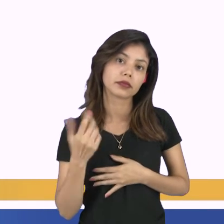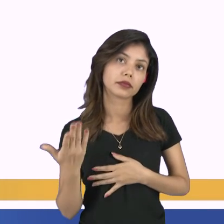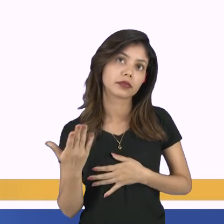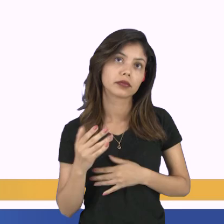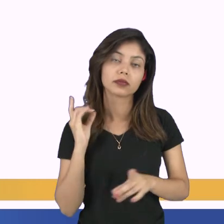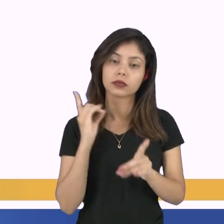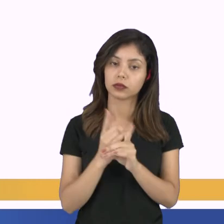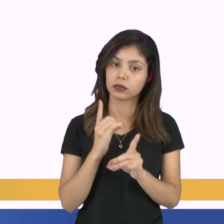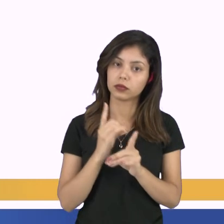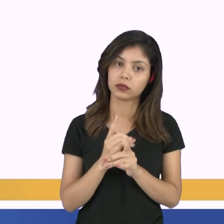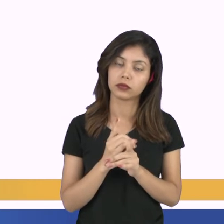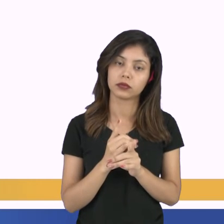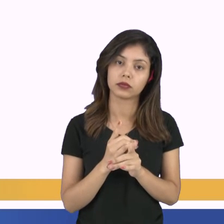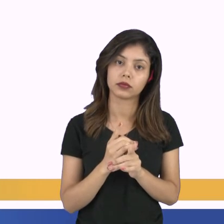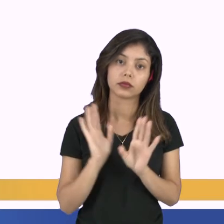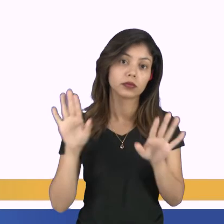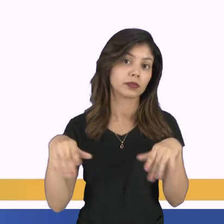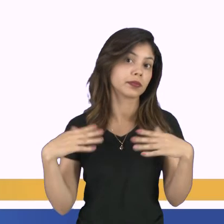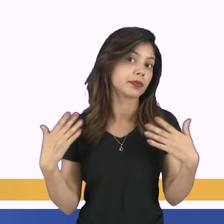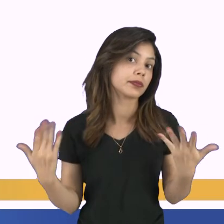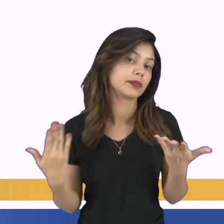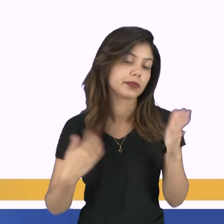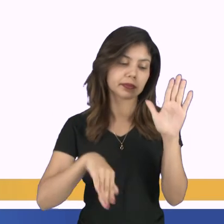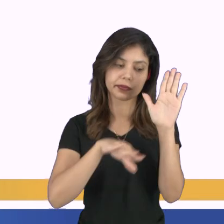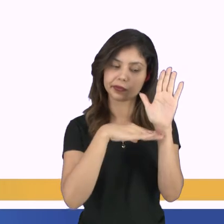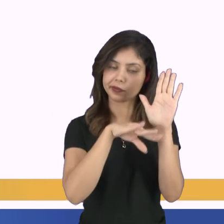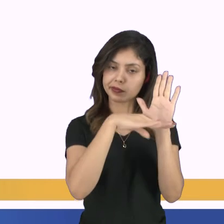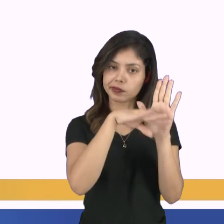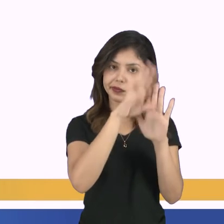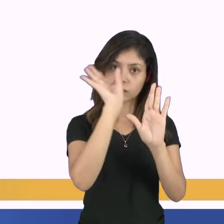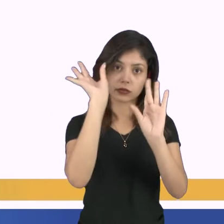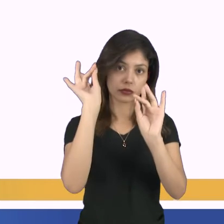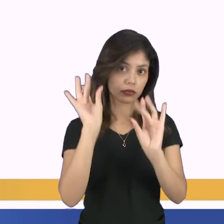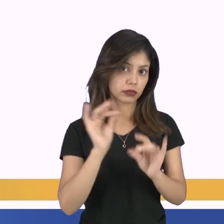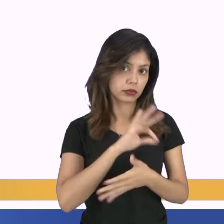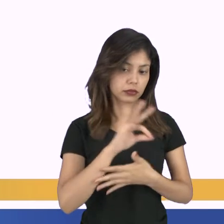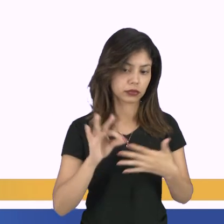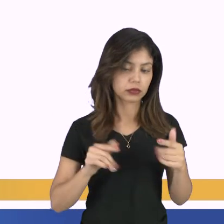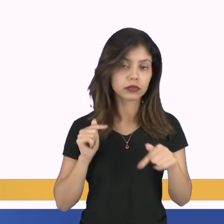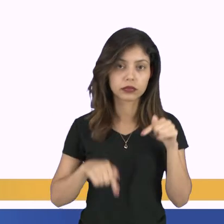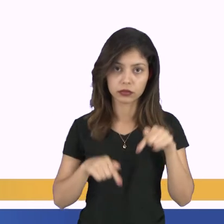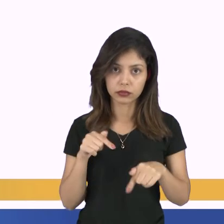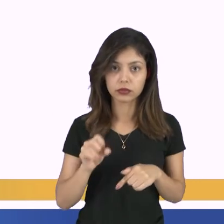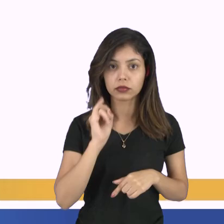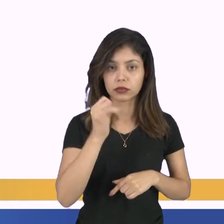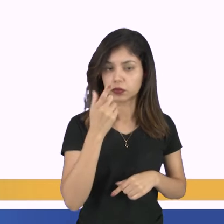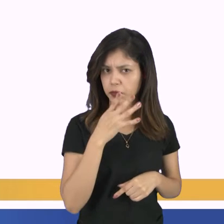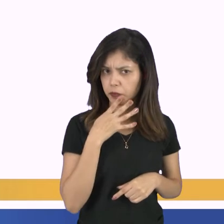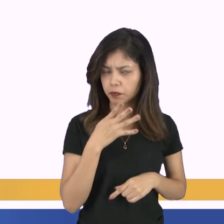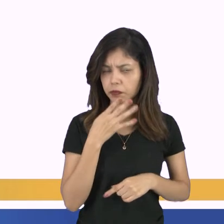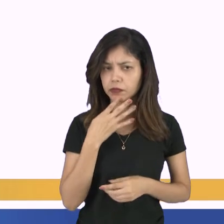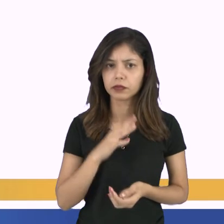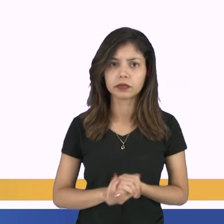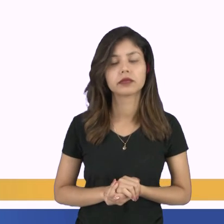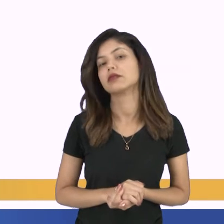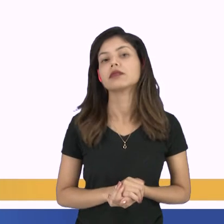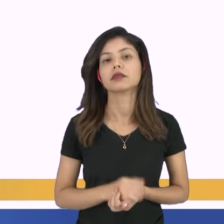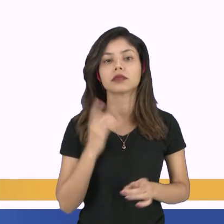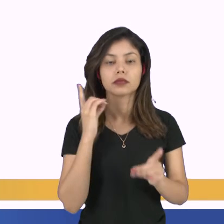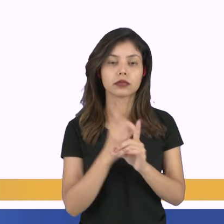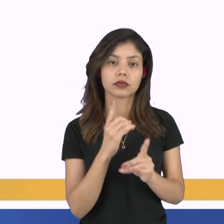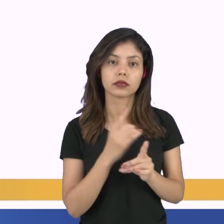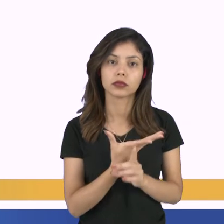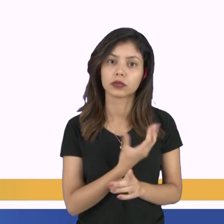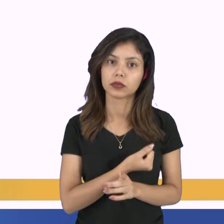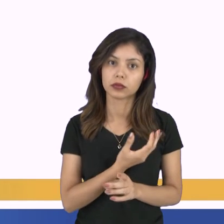gente identificou qual é a camada de valência de cada elemento químico. Se a gente conhece a camada de valência,